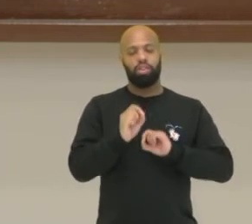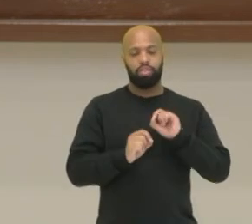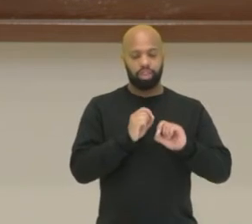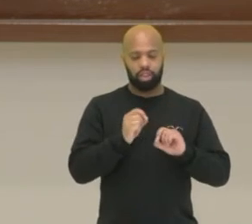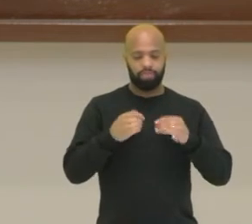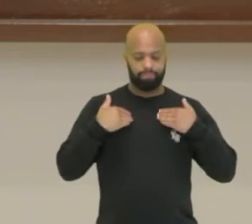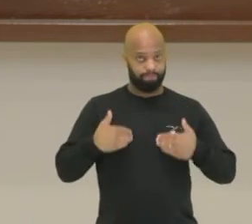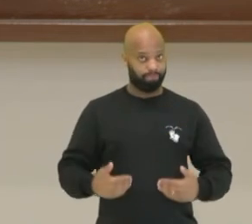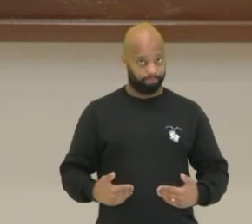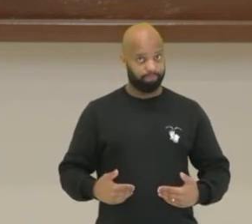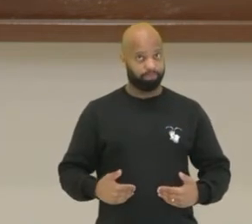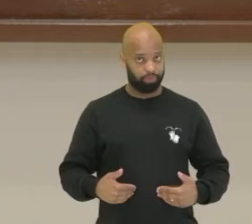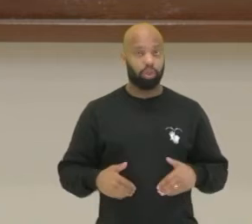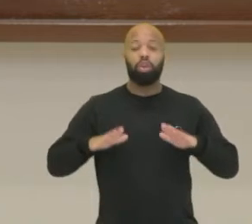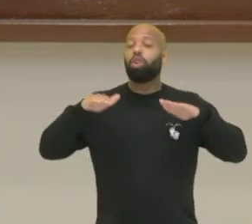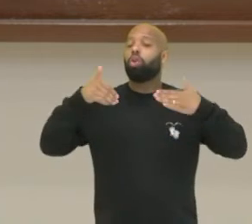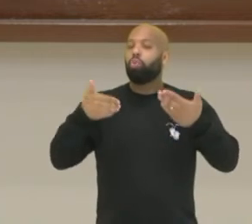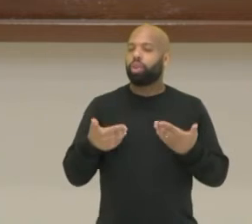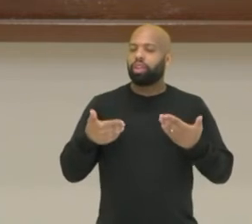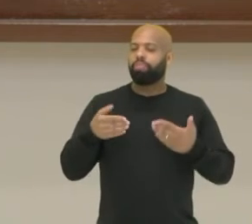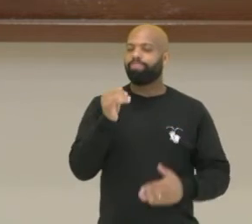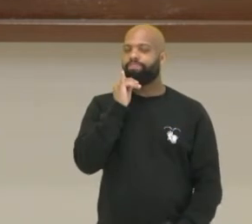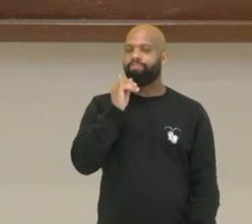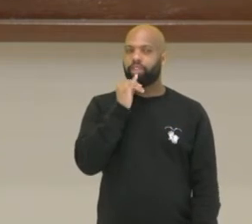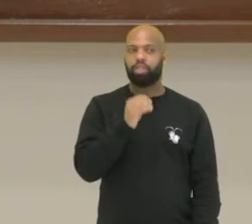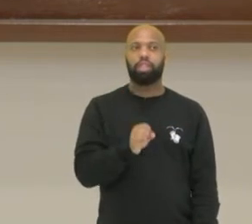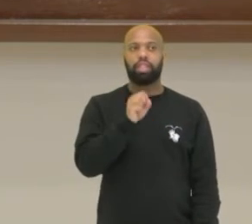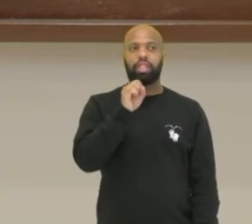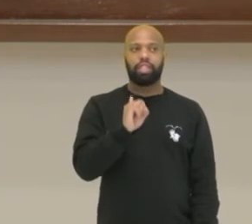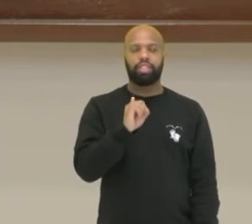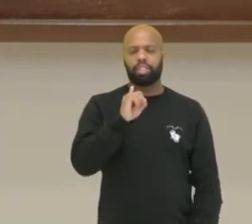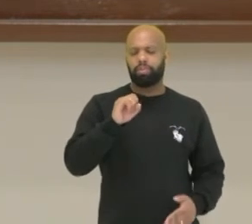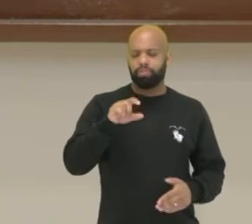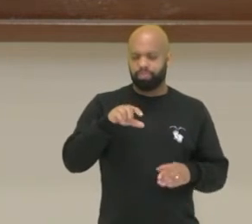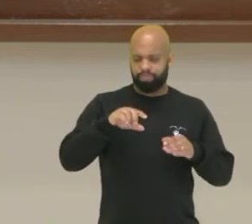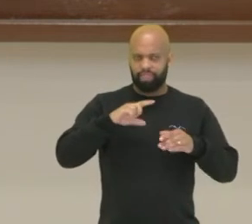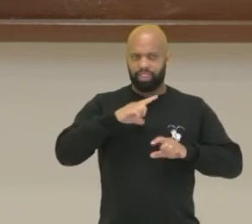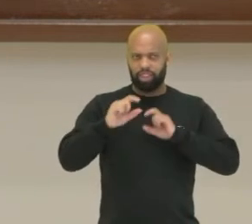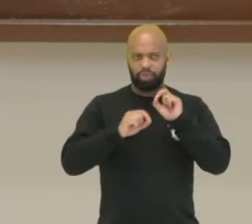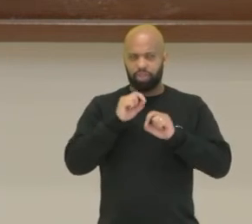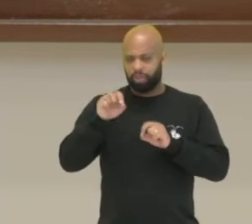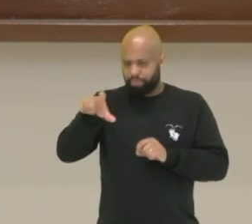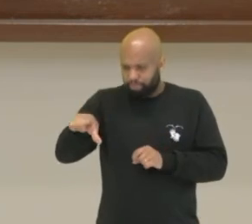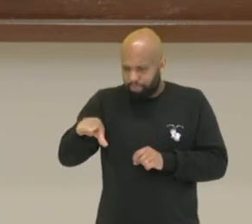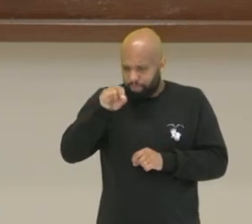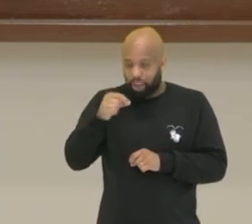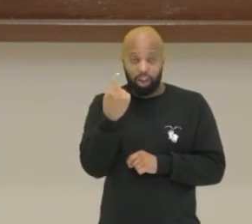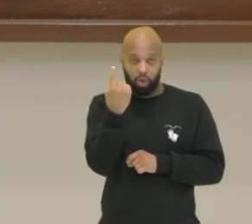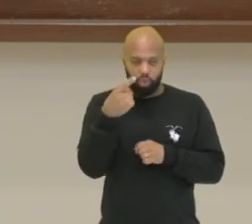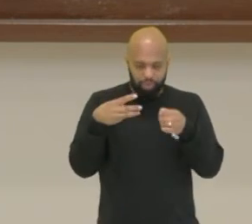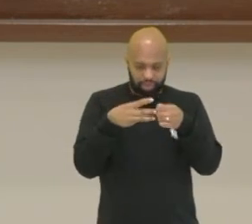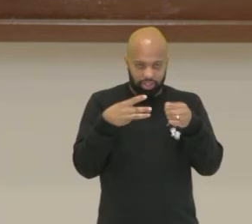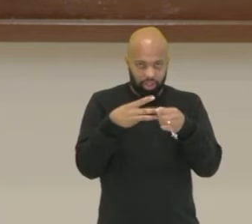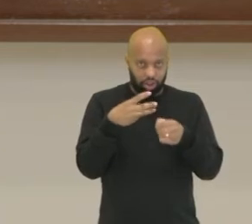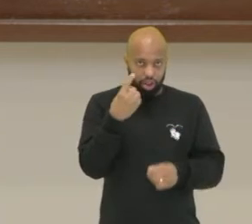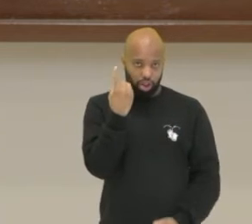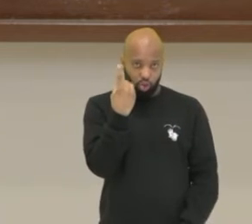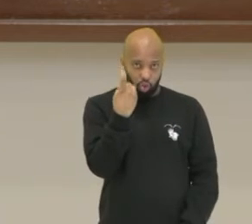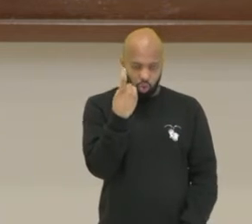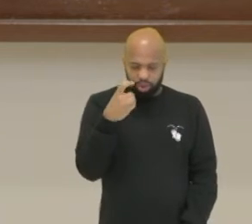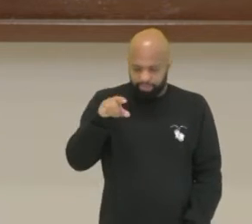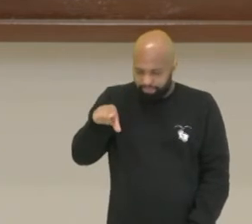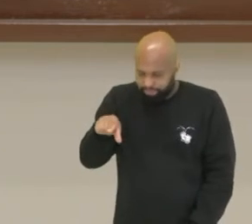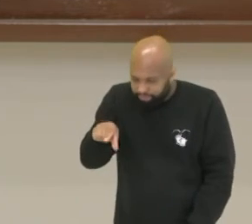ok? Imaginamos, então, que retiramos ali uma célula, apenas uma,